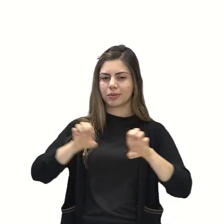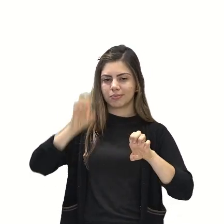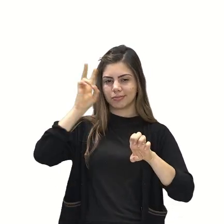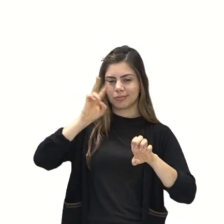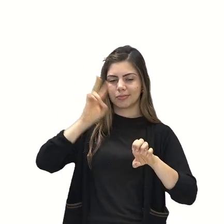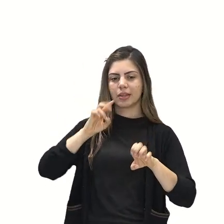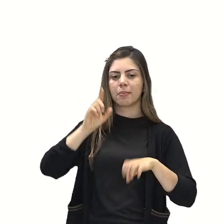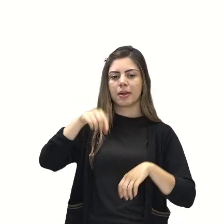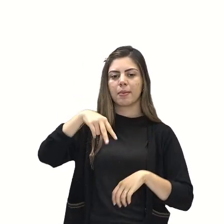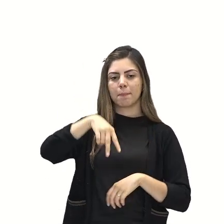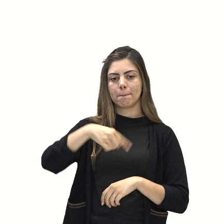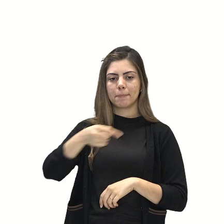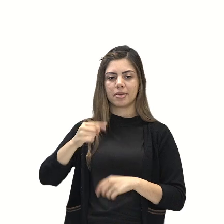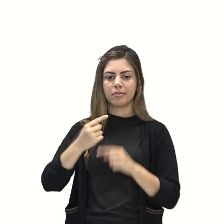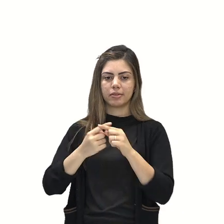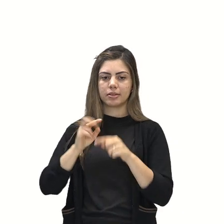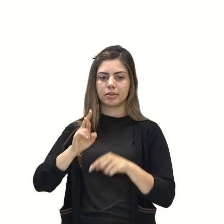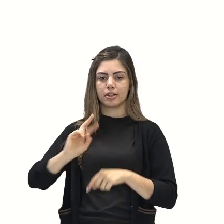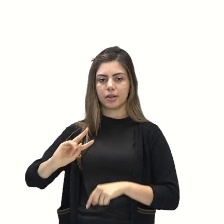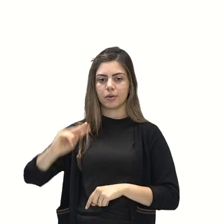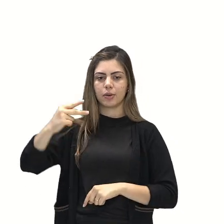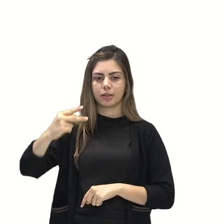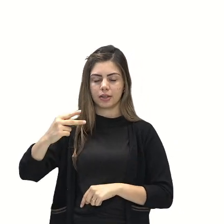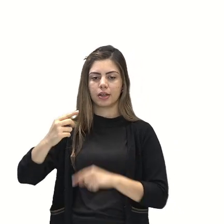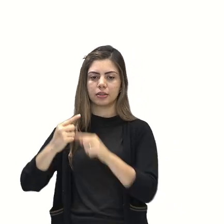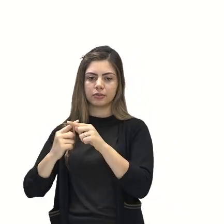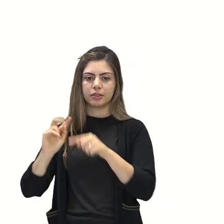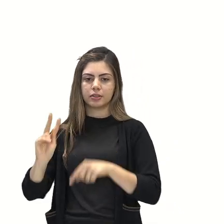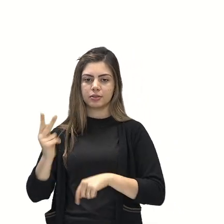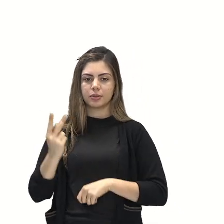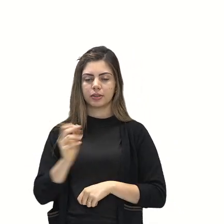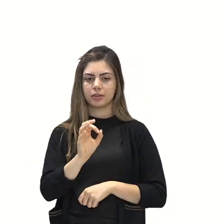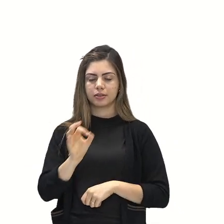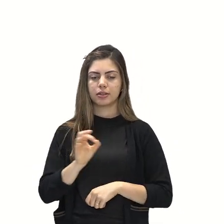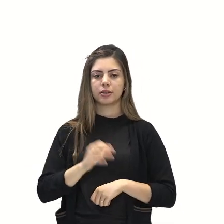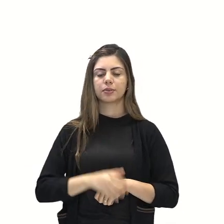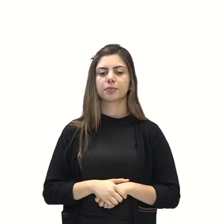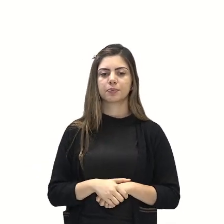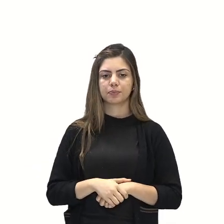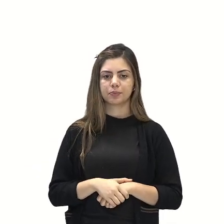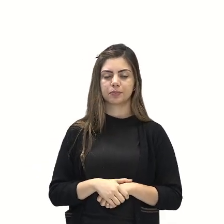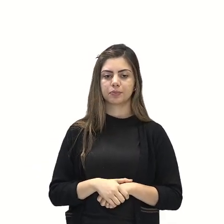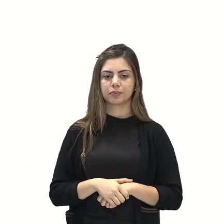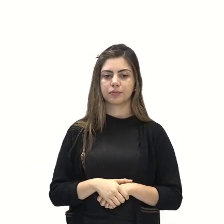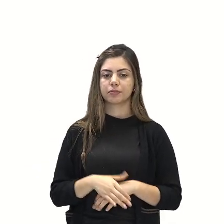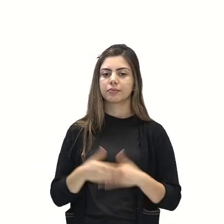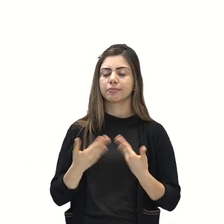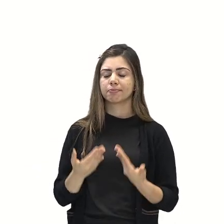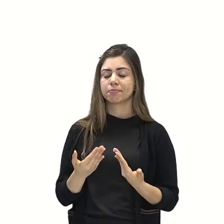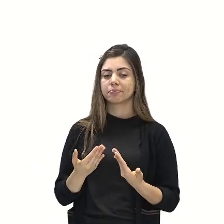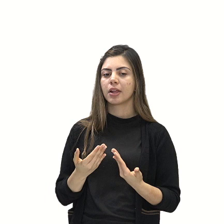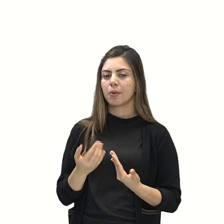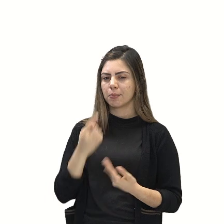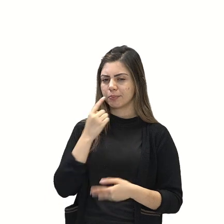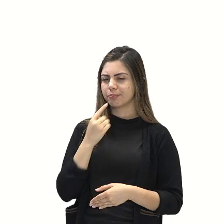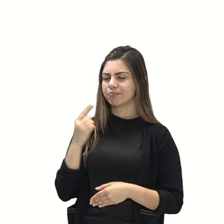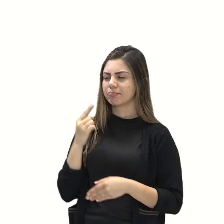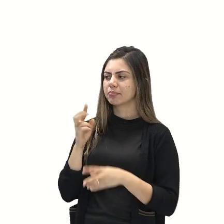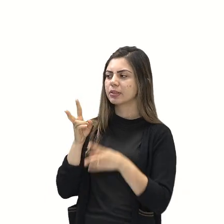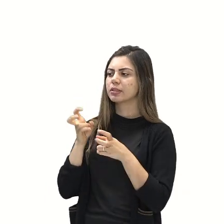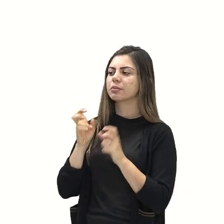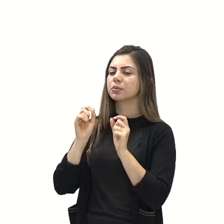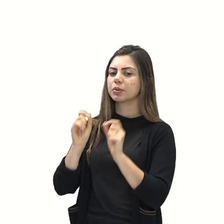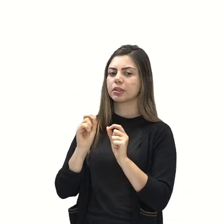o raio ao quadrado vezes a altura, certo? Então, ali, olha o que aconteceu. Nesse